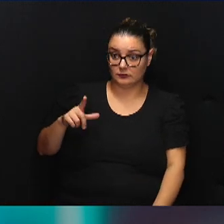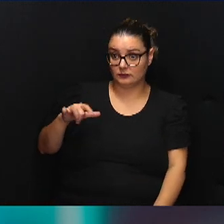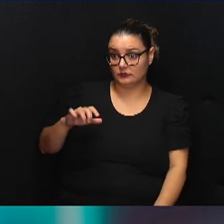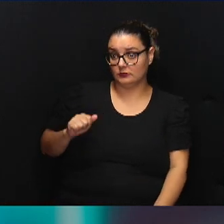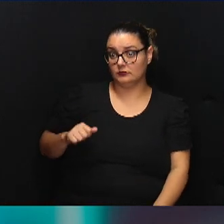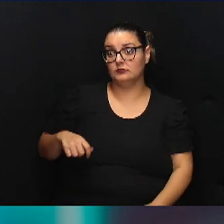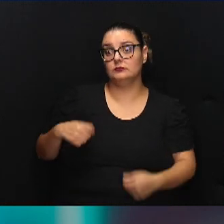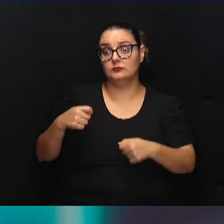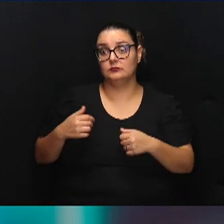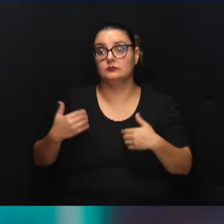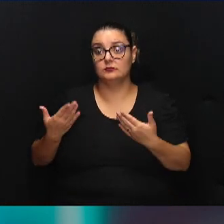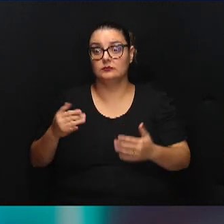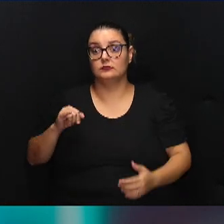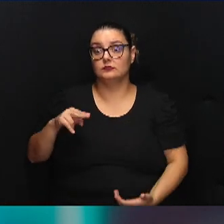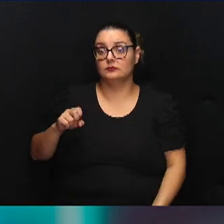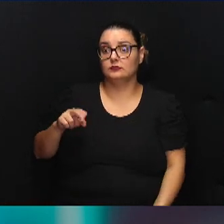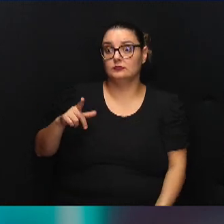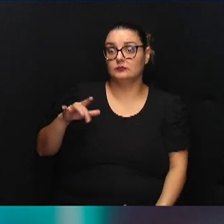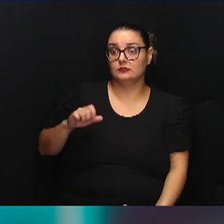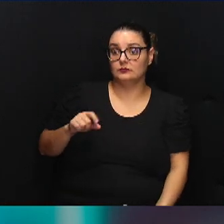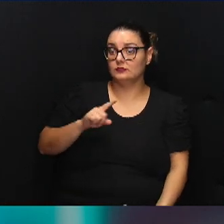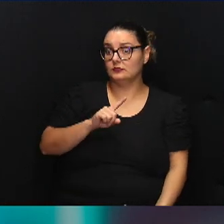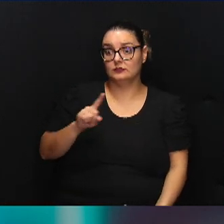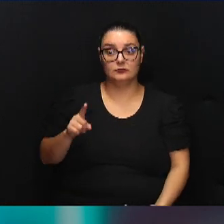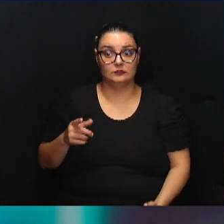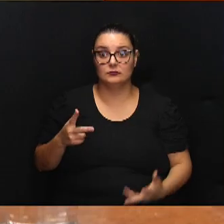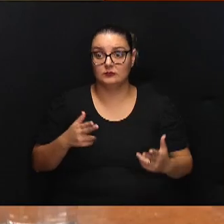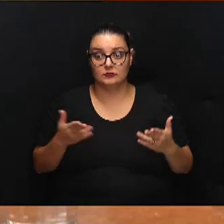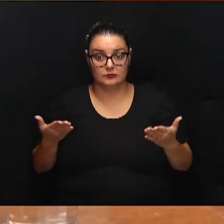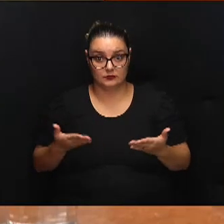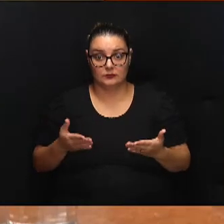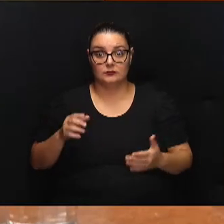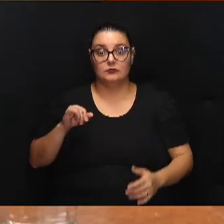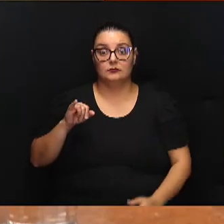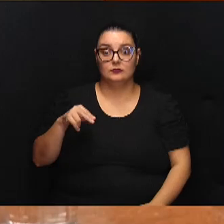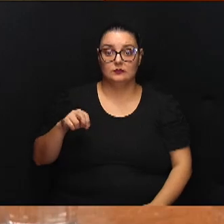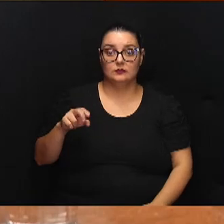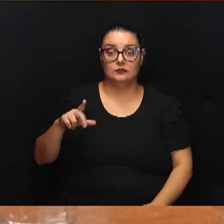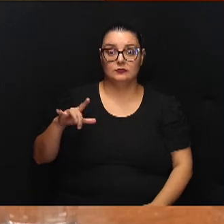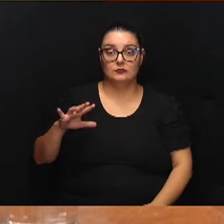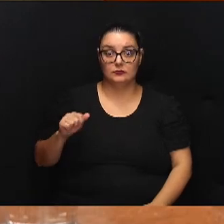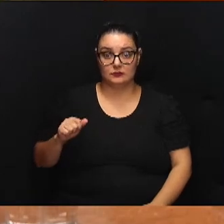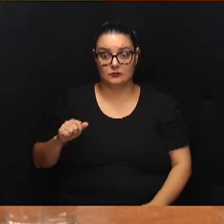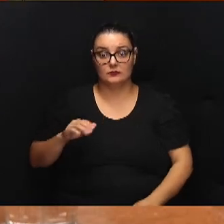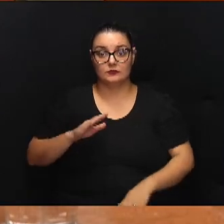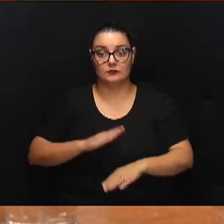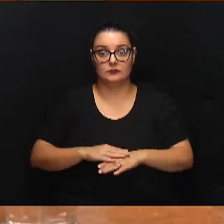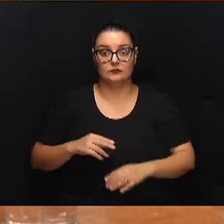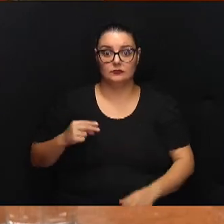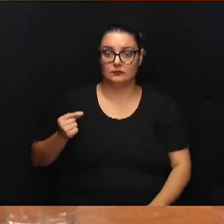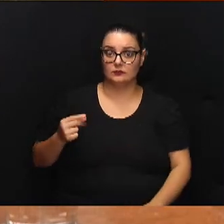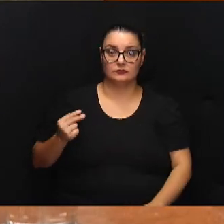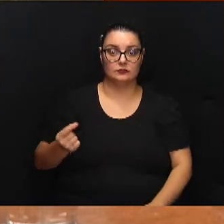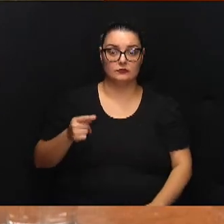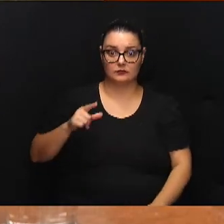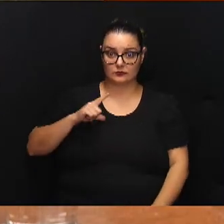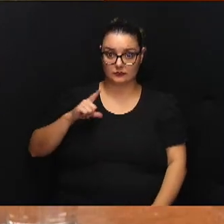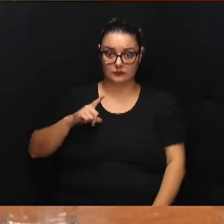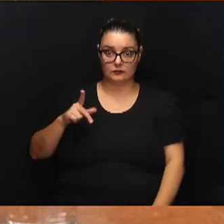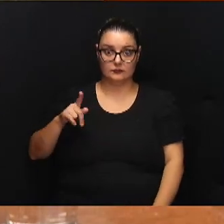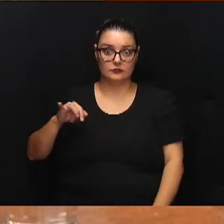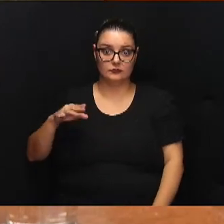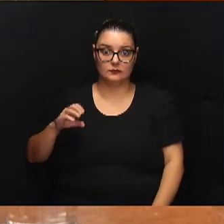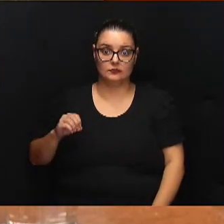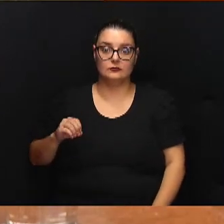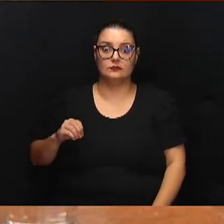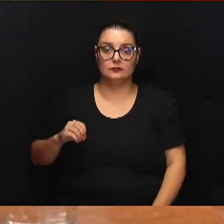E qual insulina? Porque não era a insulina que existe hoje. Era uma insulina com um tempo de ação muito longo, que fazia um pico e que